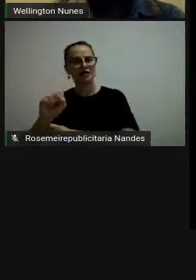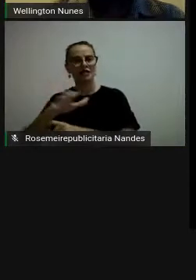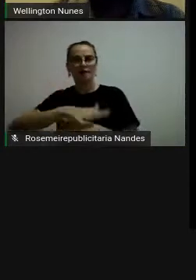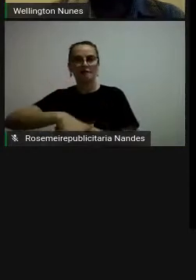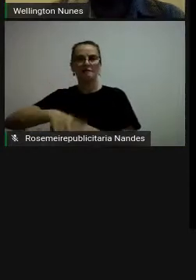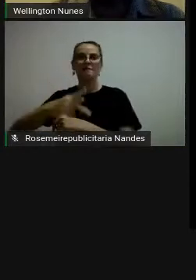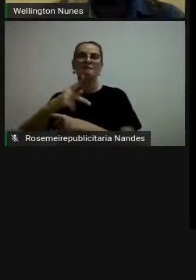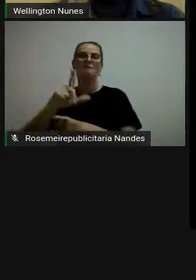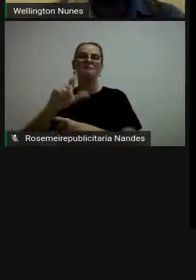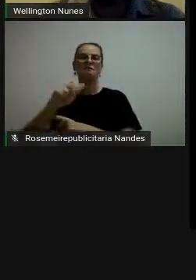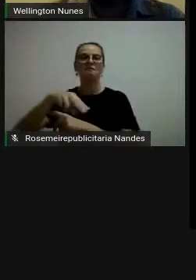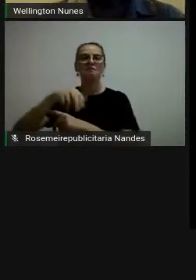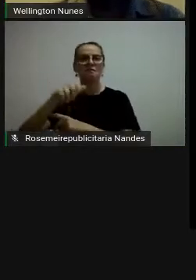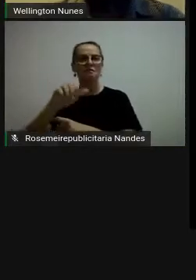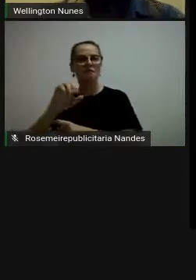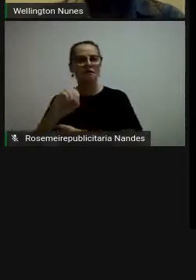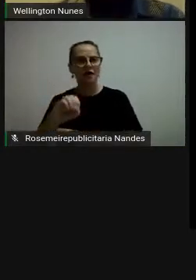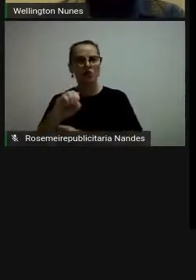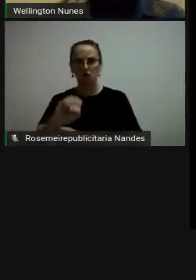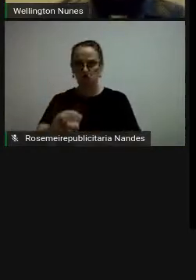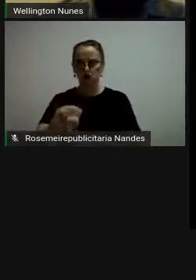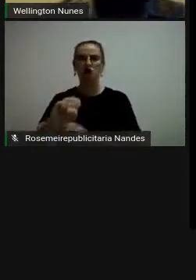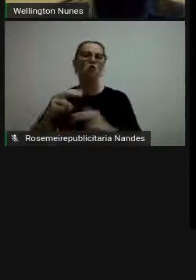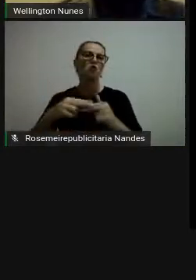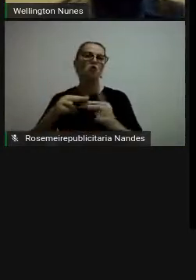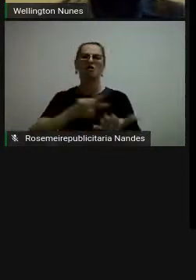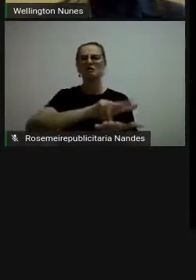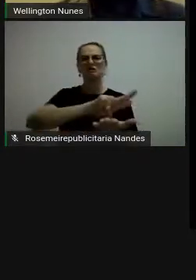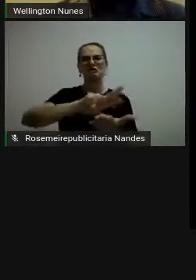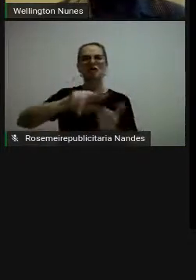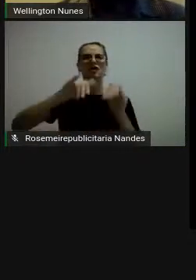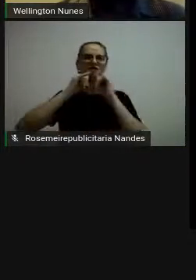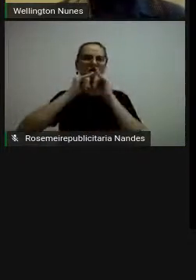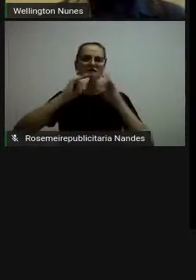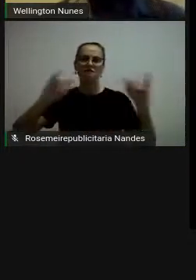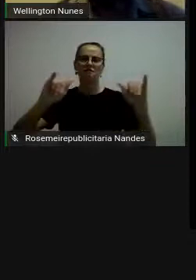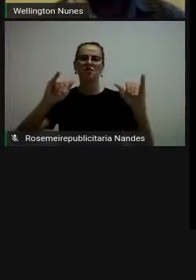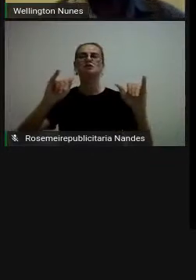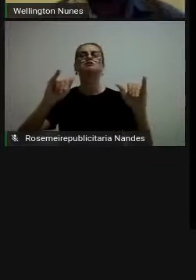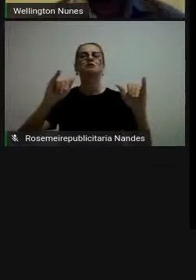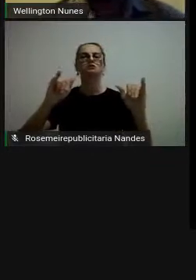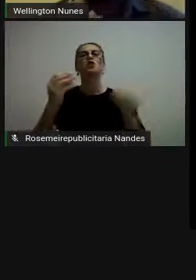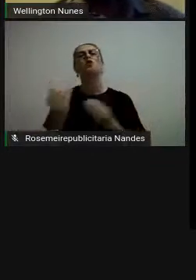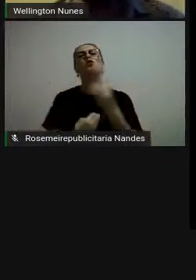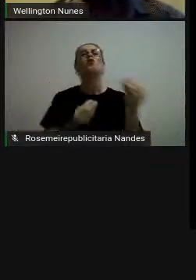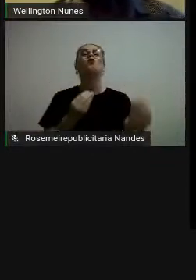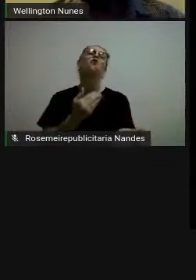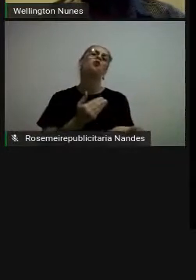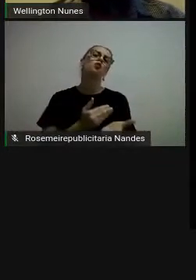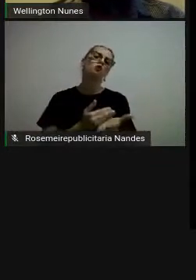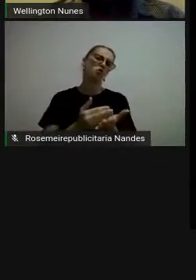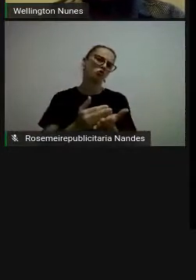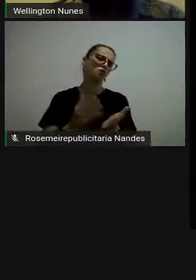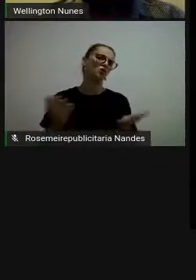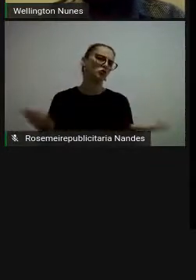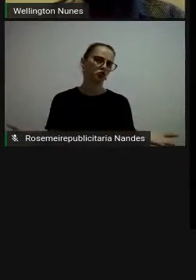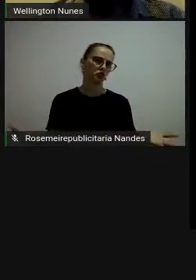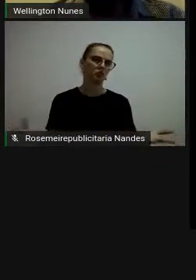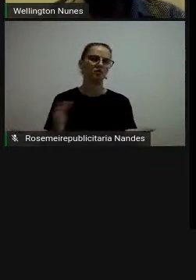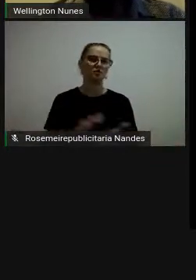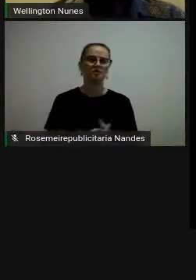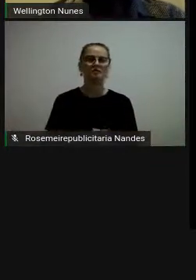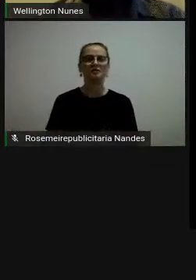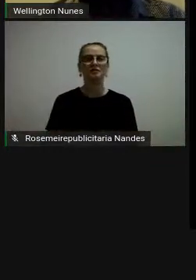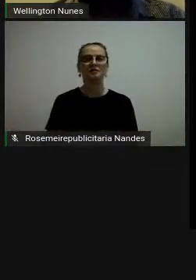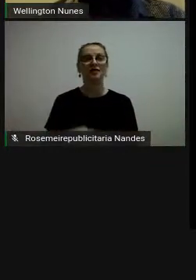para diversas aplicações. Mas como surgiu? Bem, por incrível que pareça, foi